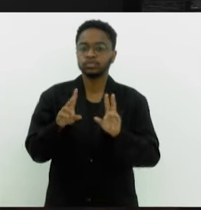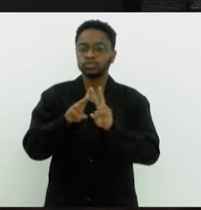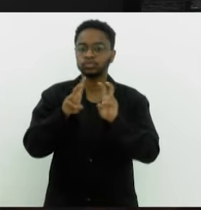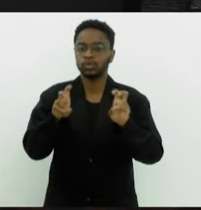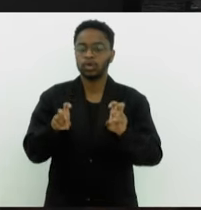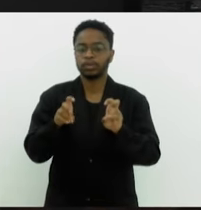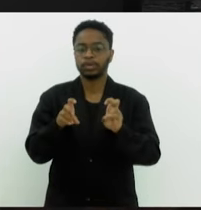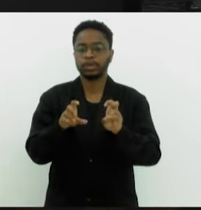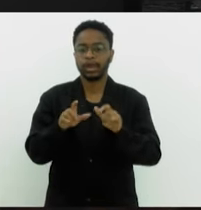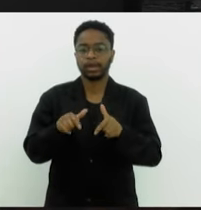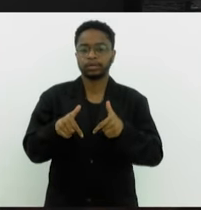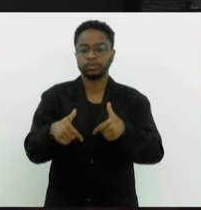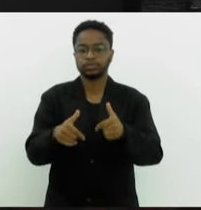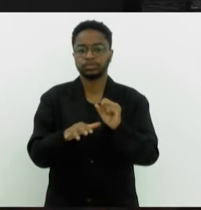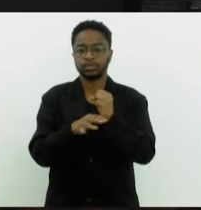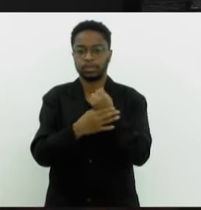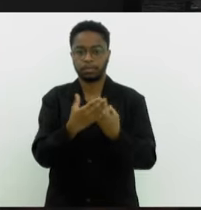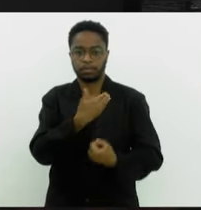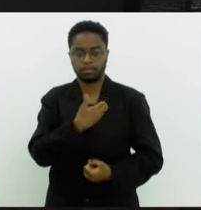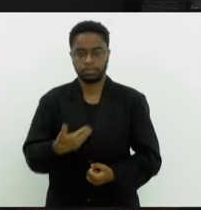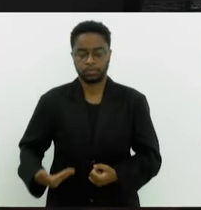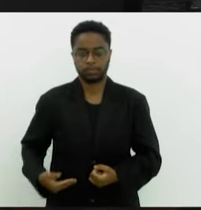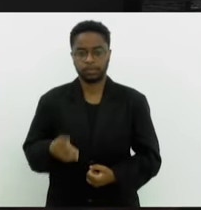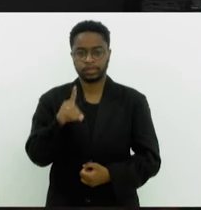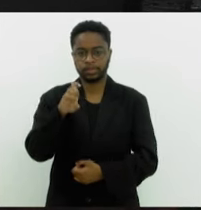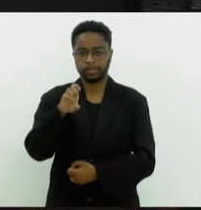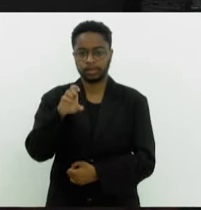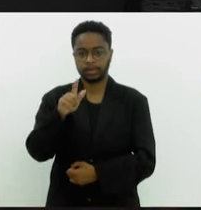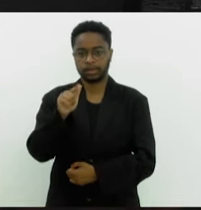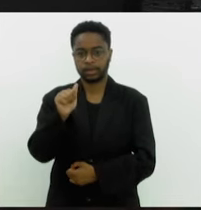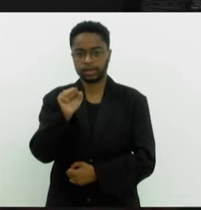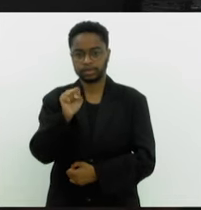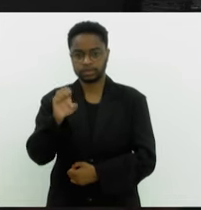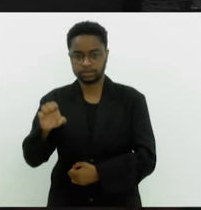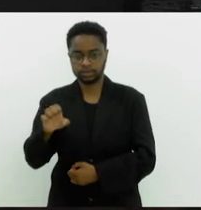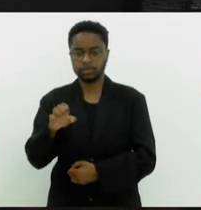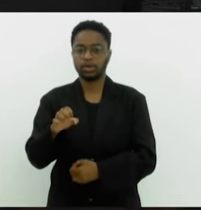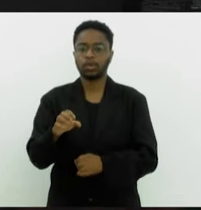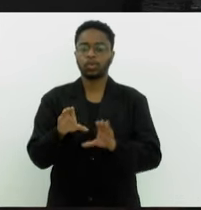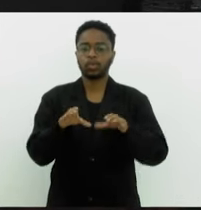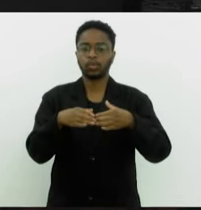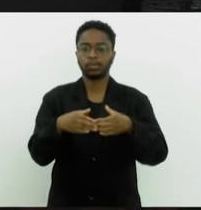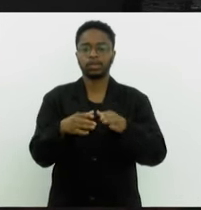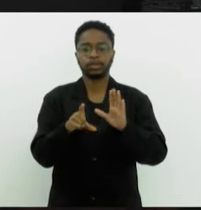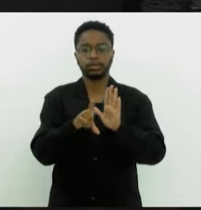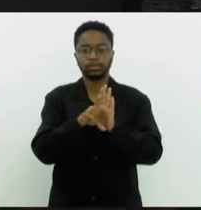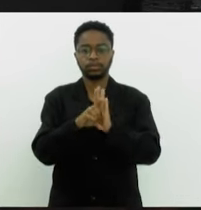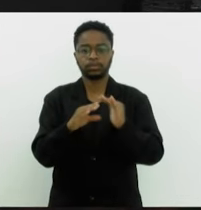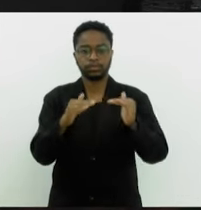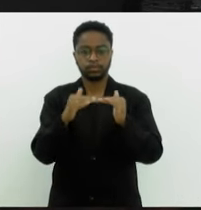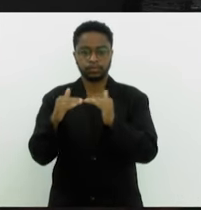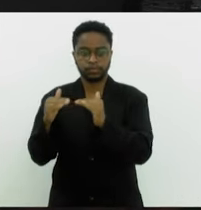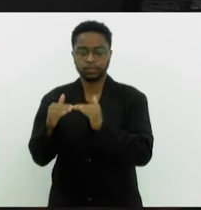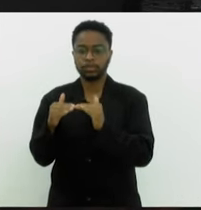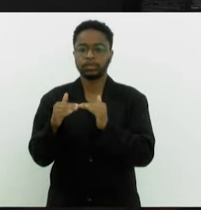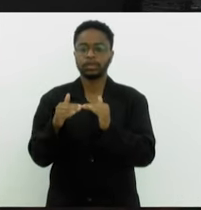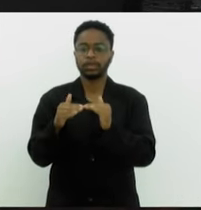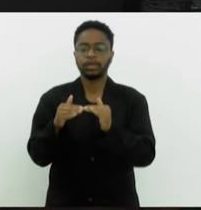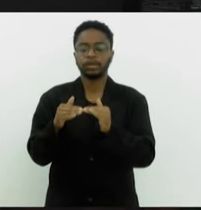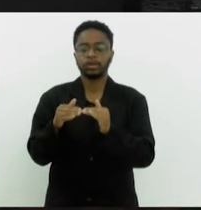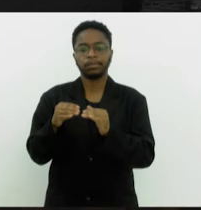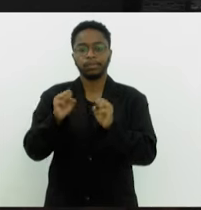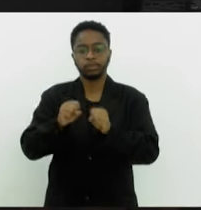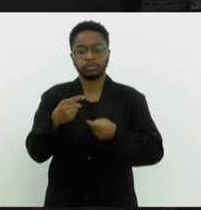Gaze. Parecer da comissão de indicações legislativas favorável, relator deputado Felipe Soares. Em